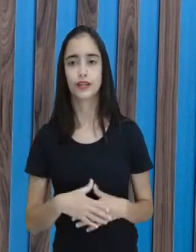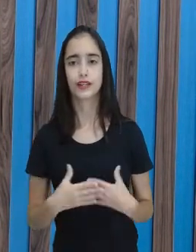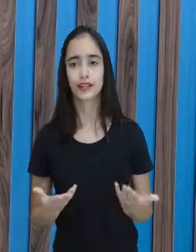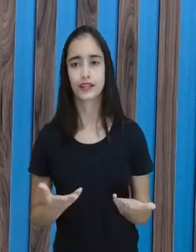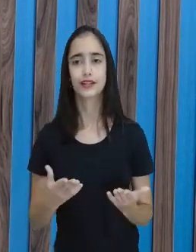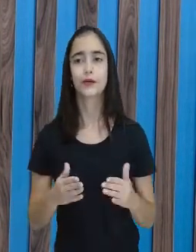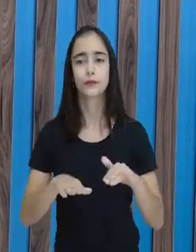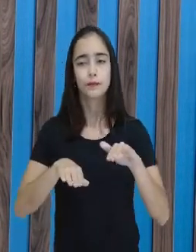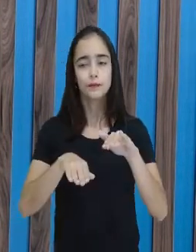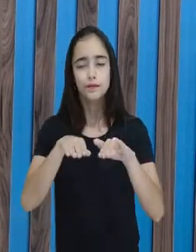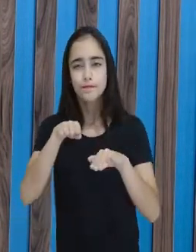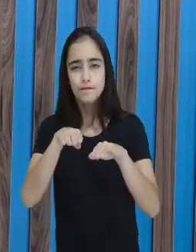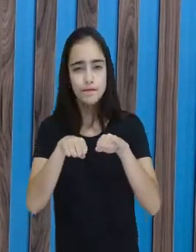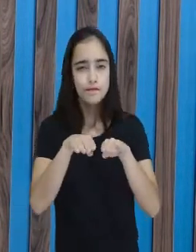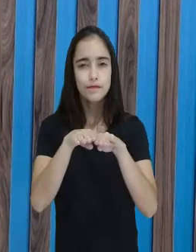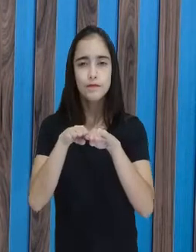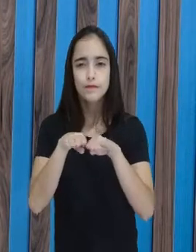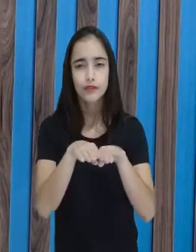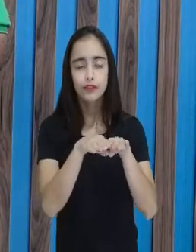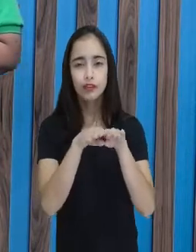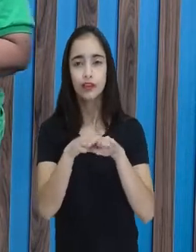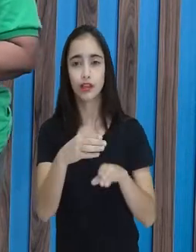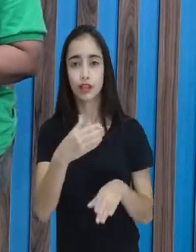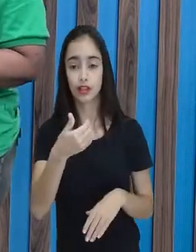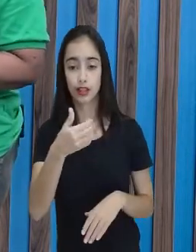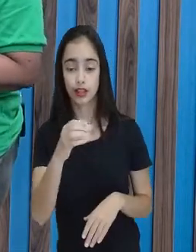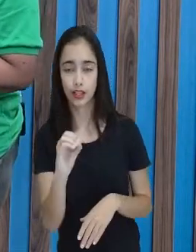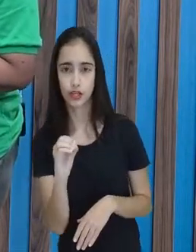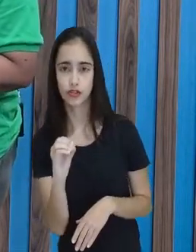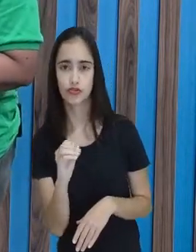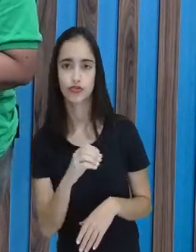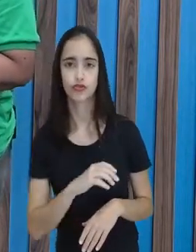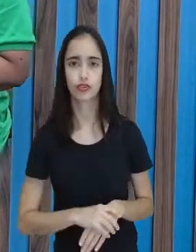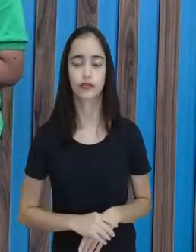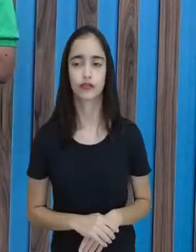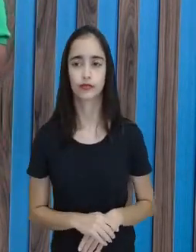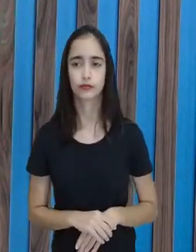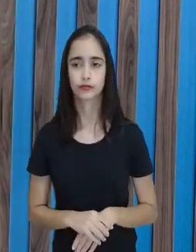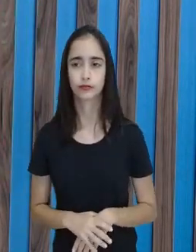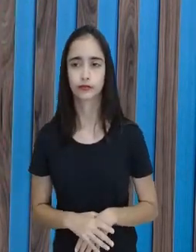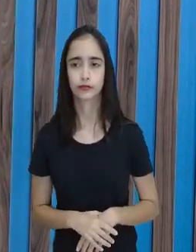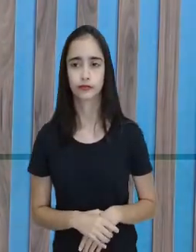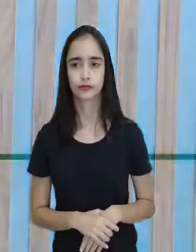equivalente à fração 10/50.